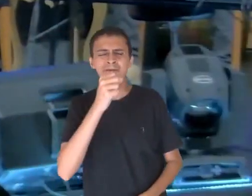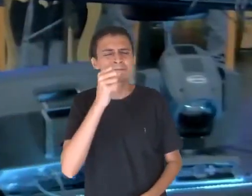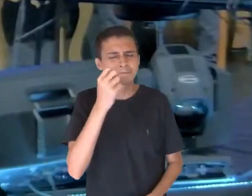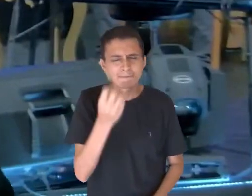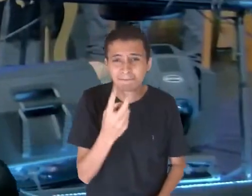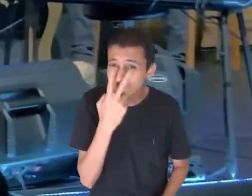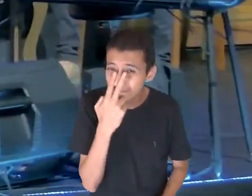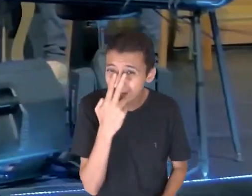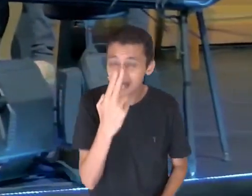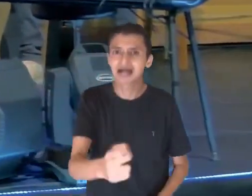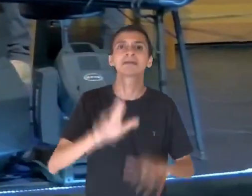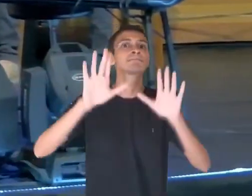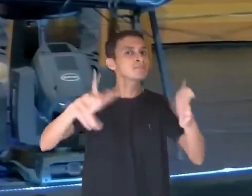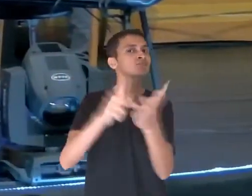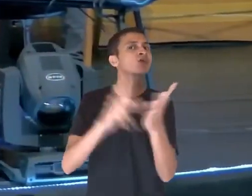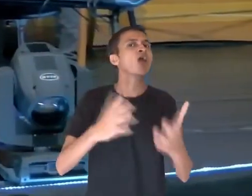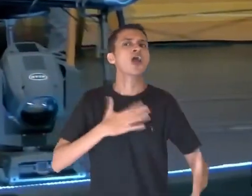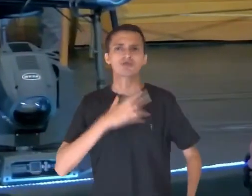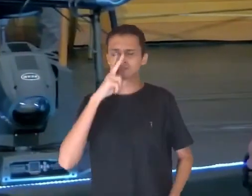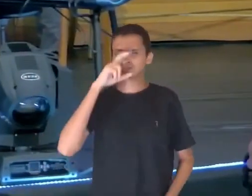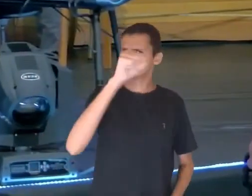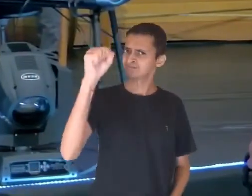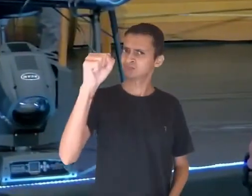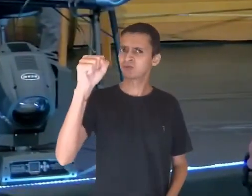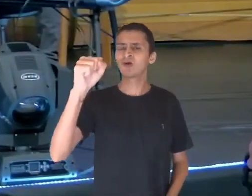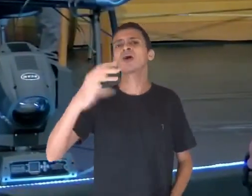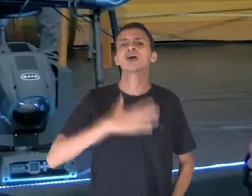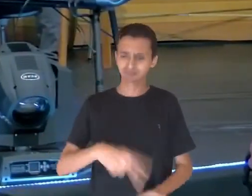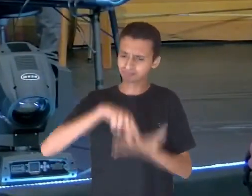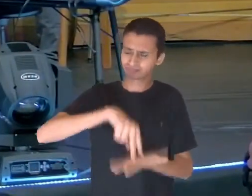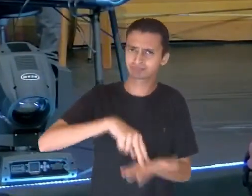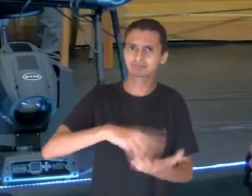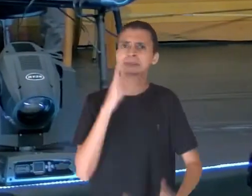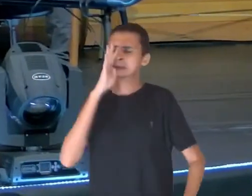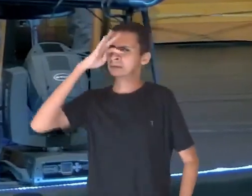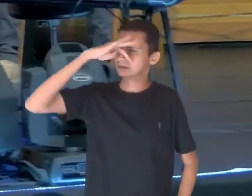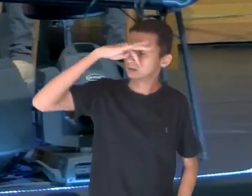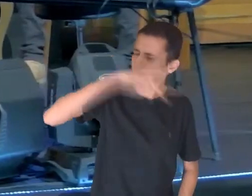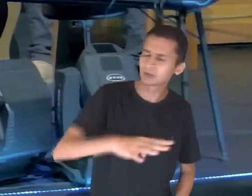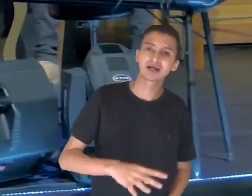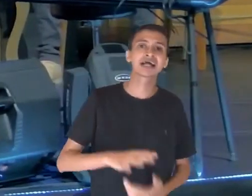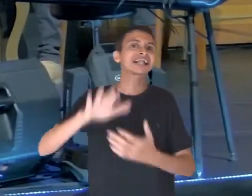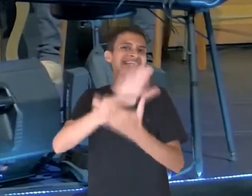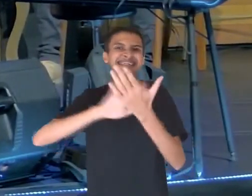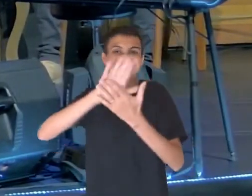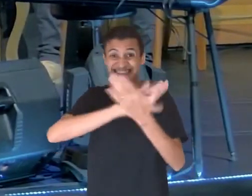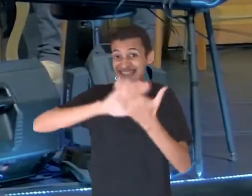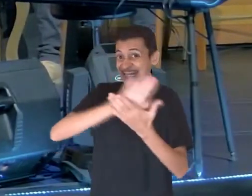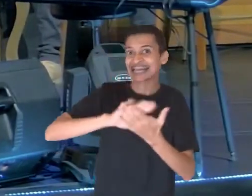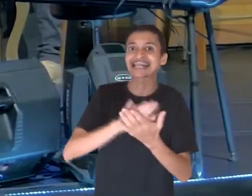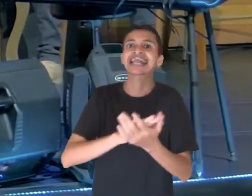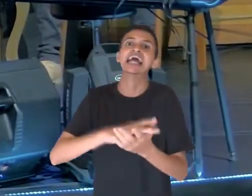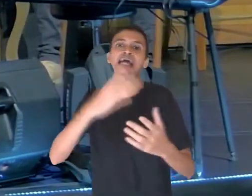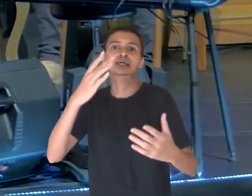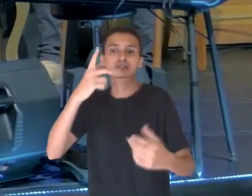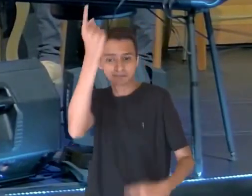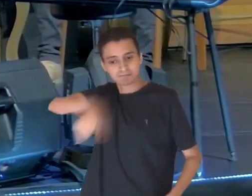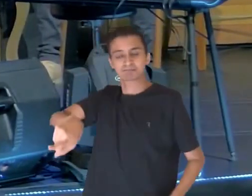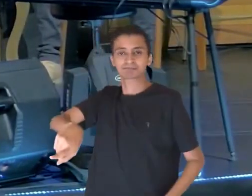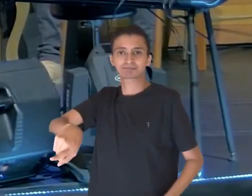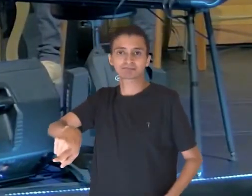85 anos, mas eu tenho um vigor que se ninguém me segurar, eu vou fazer.